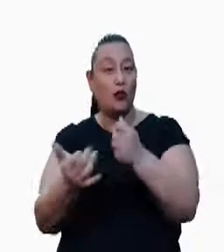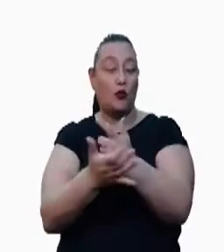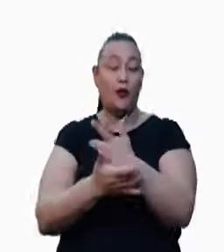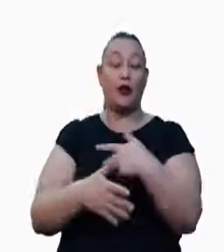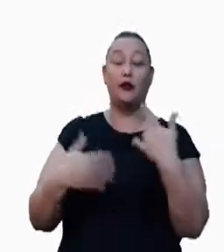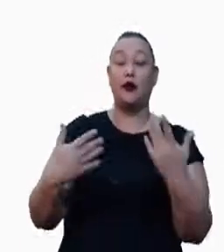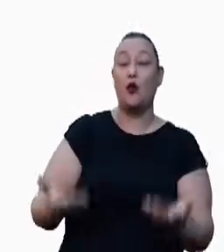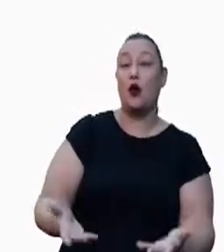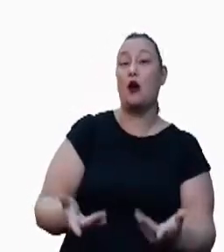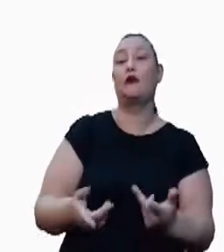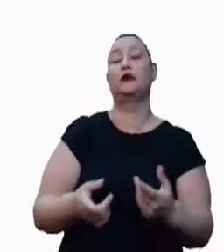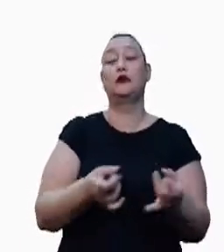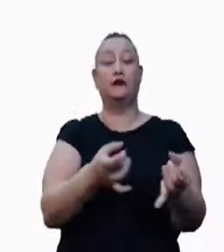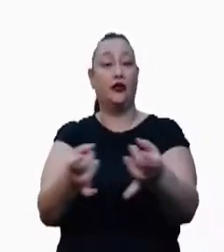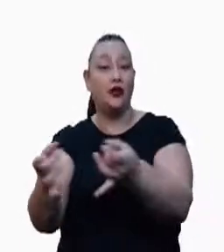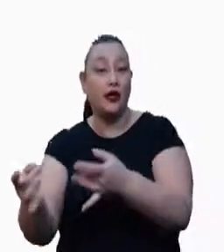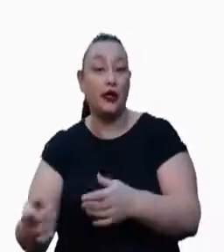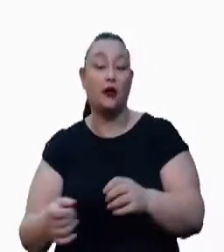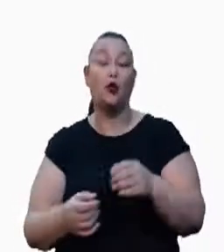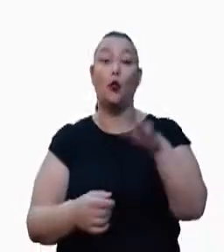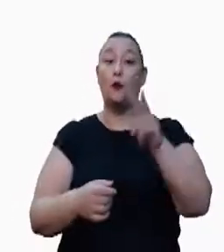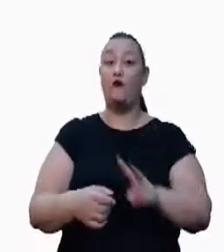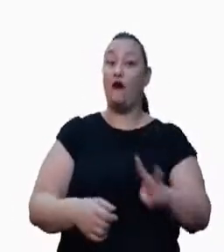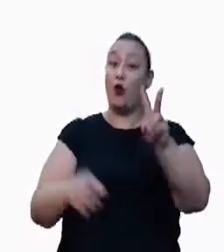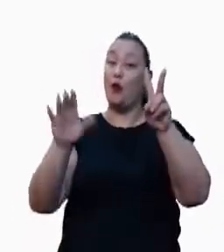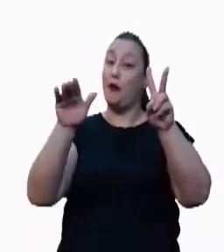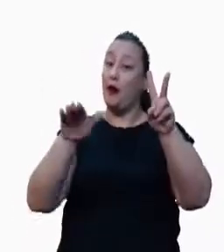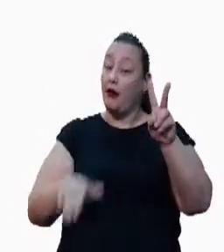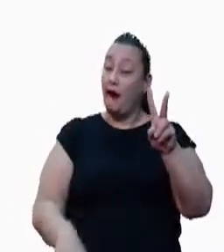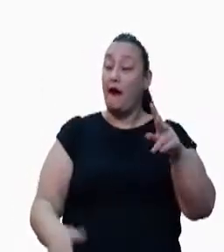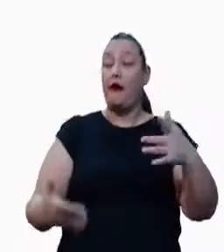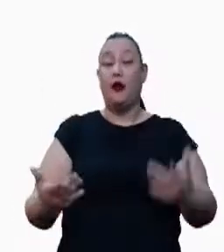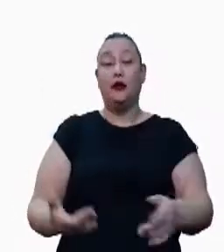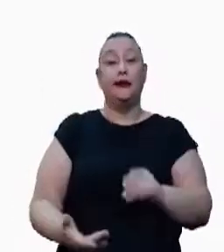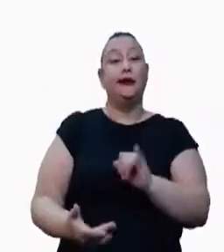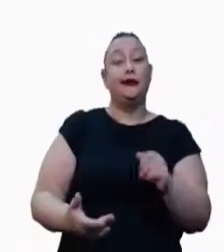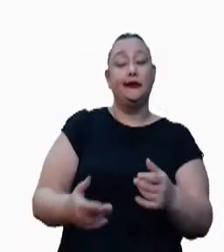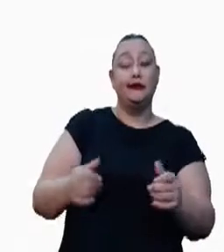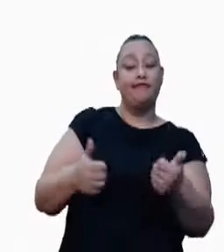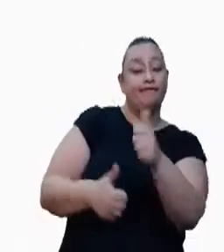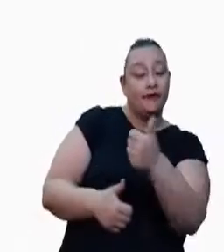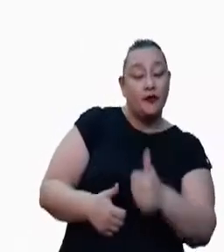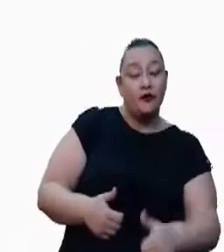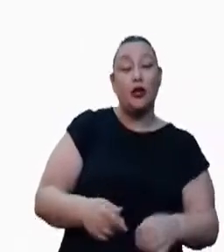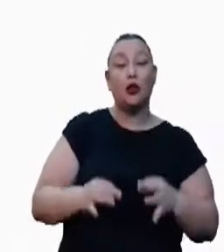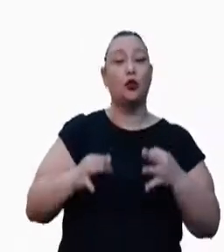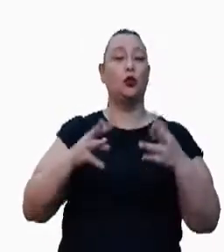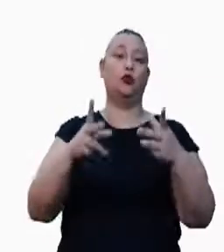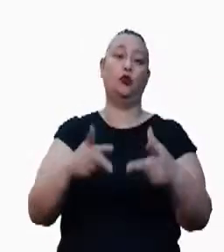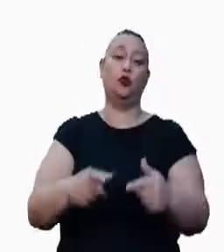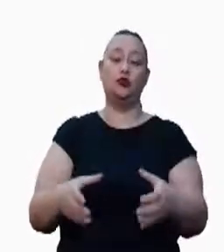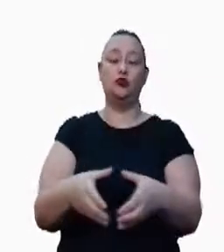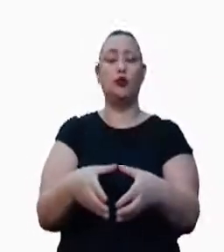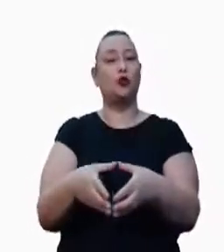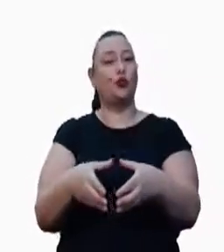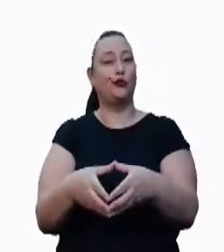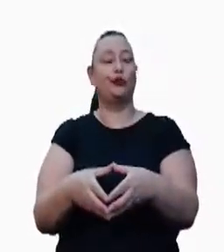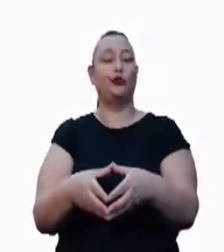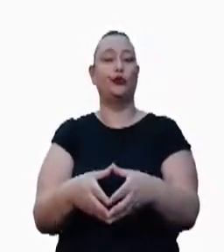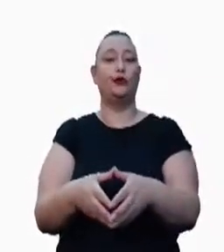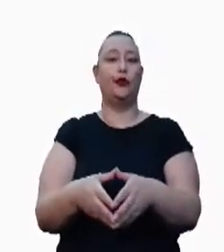a disponibilizada, qual tem um preço mais acessível, e se avaliar todos esse conjunto